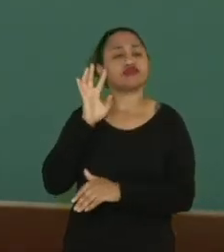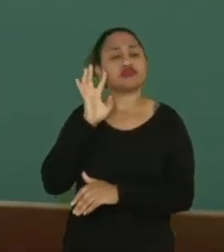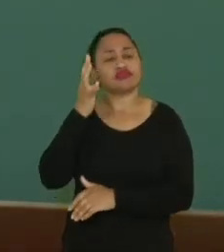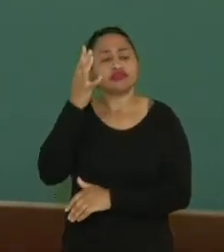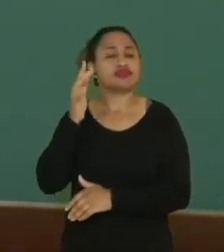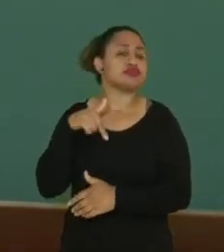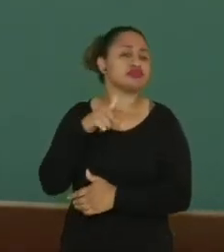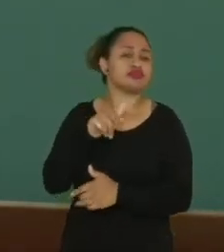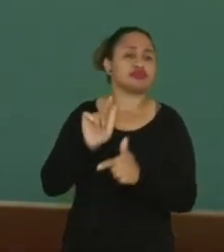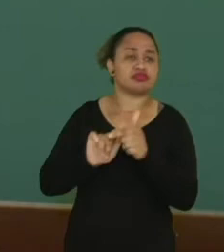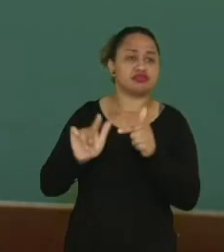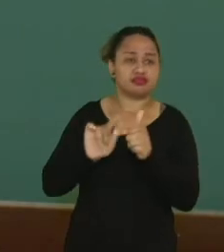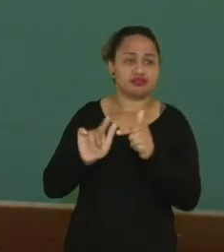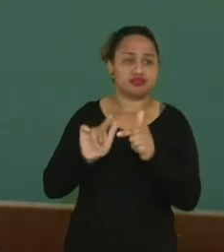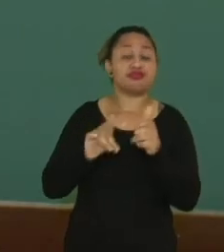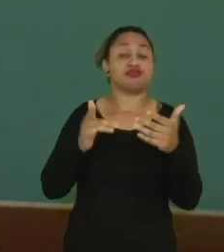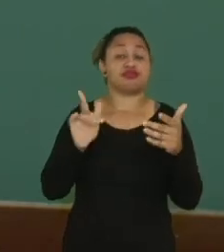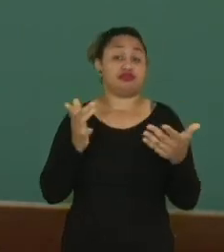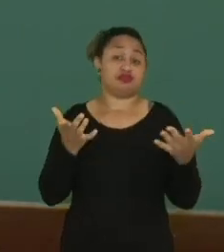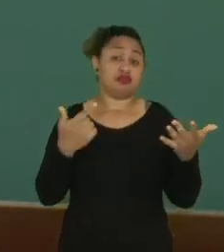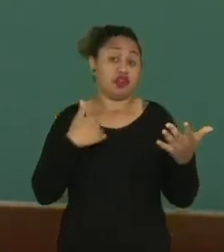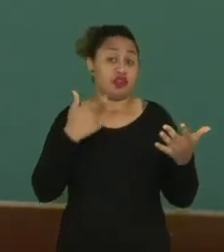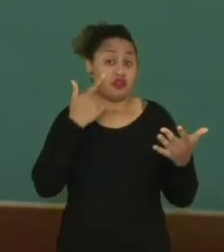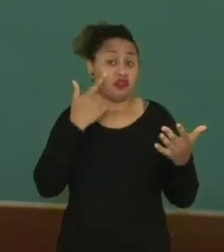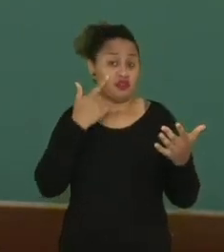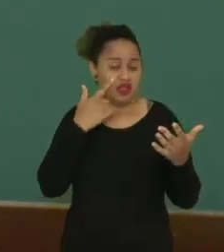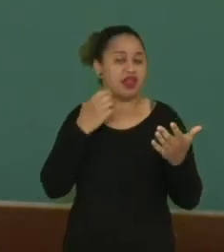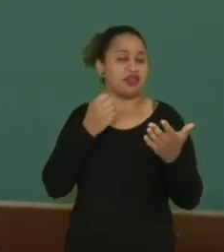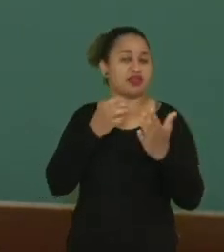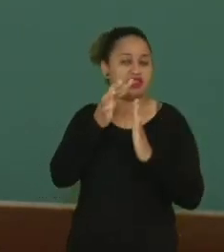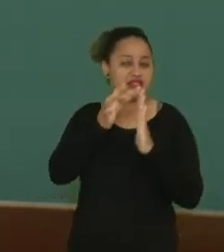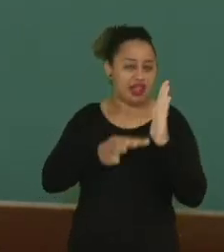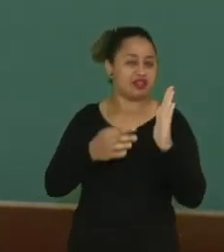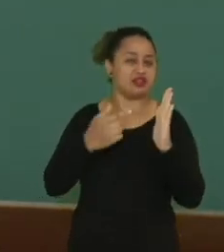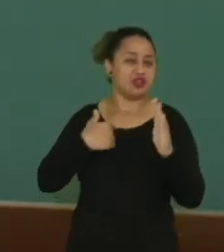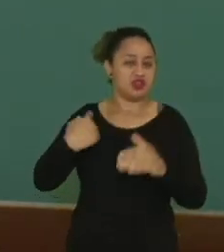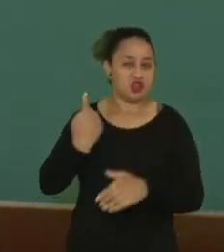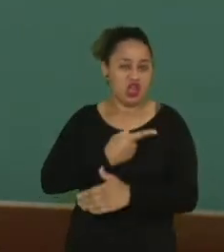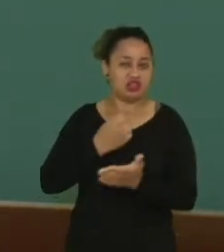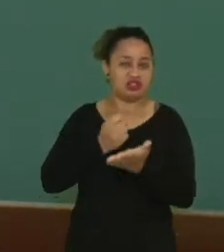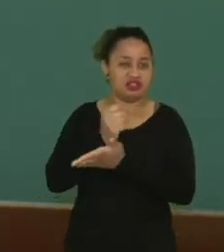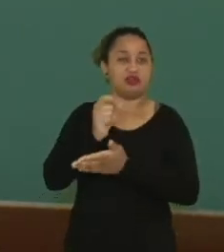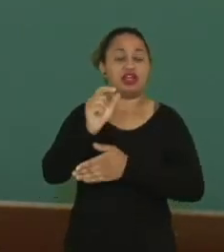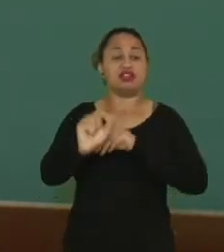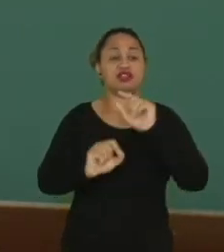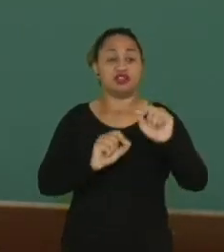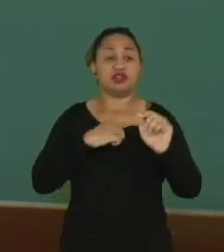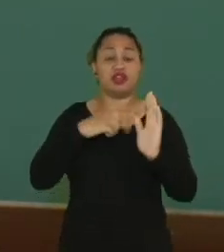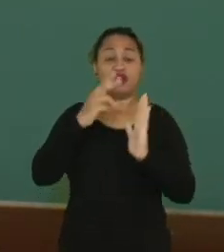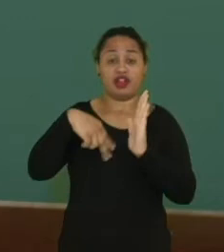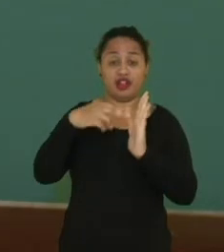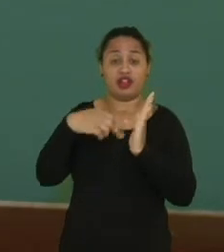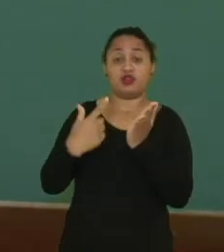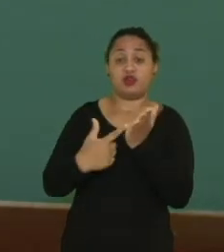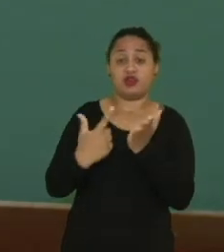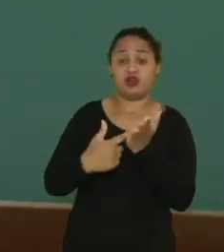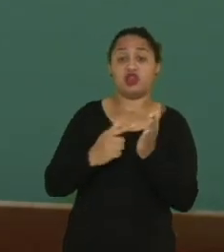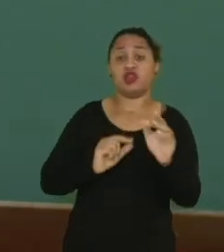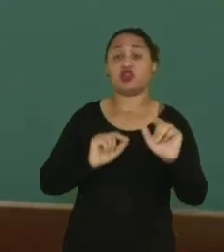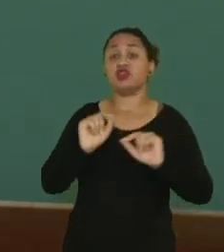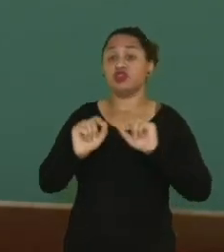para solução do problema tomando o nosso aqui como referência né em relação a leitura do livro